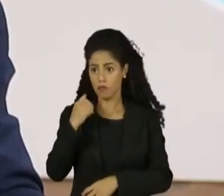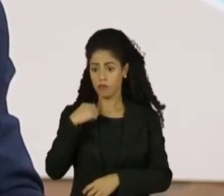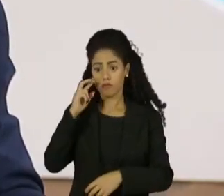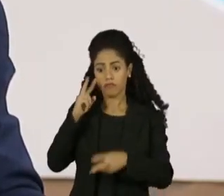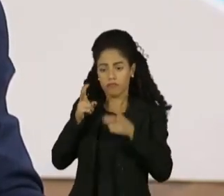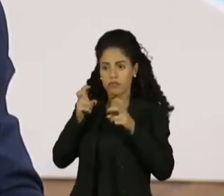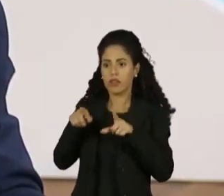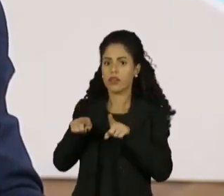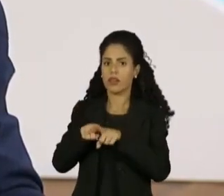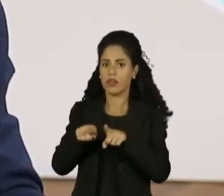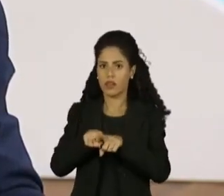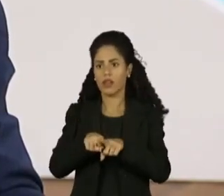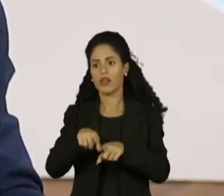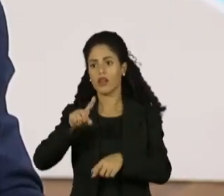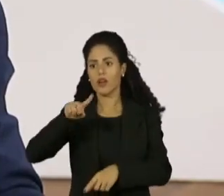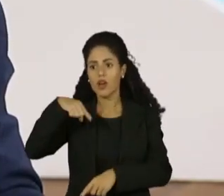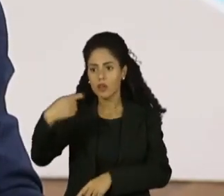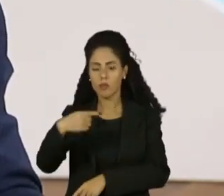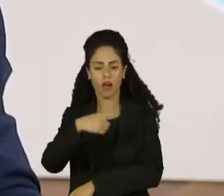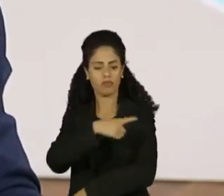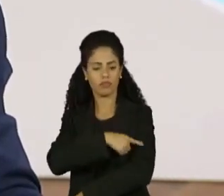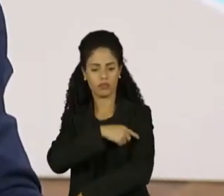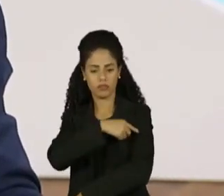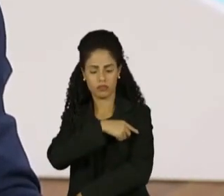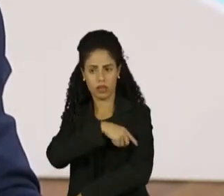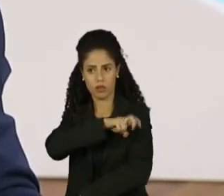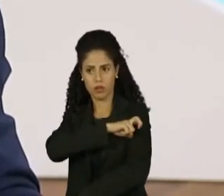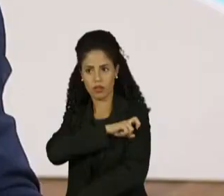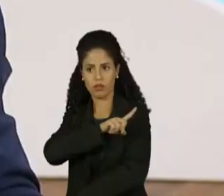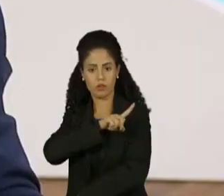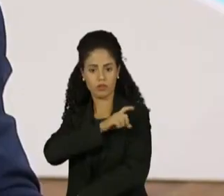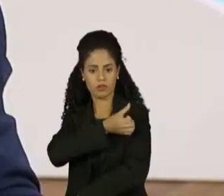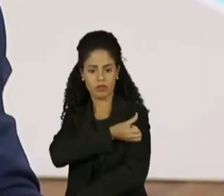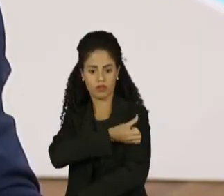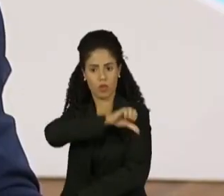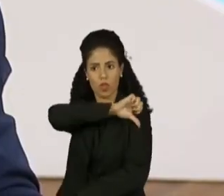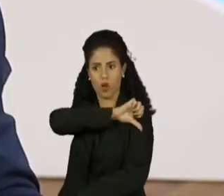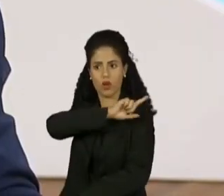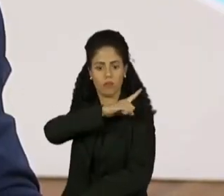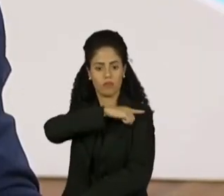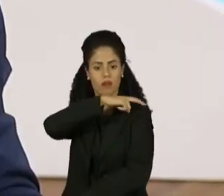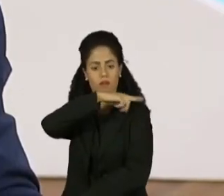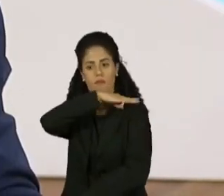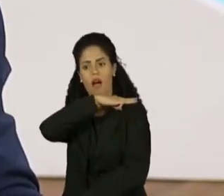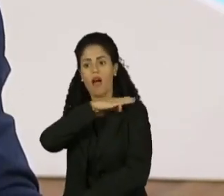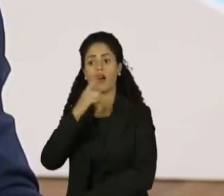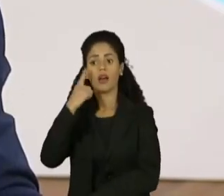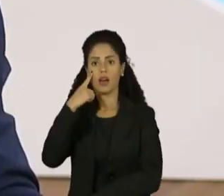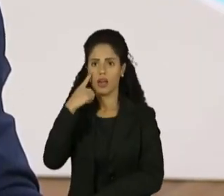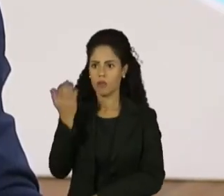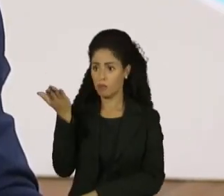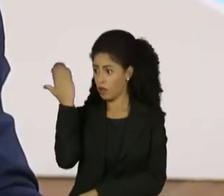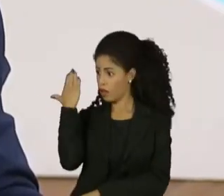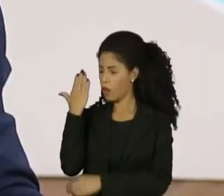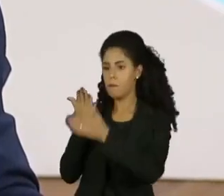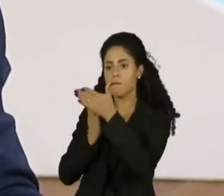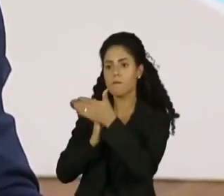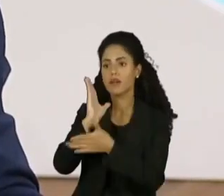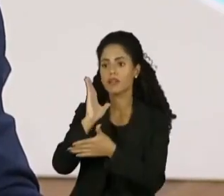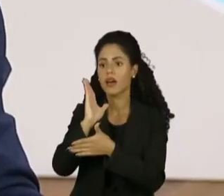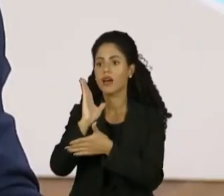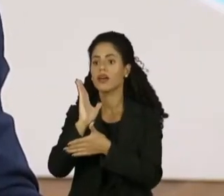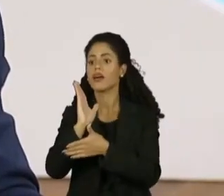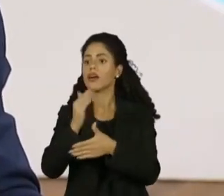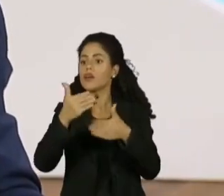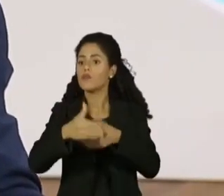admissão, eu fiz o primário e para ir para o antigo ginasial, a 5ª série ginasial, você tinha que fazer o exame de admissão. Quem passasse, na época, ia para uma